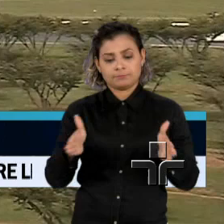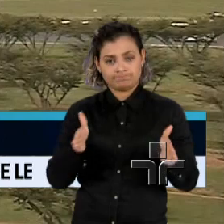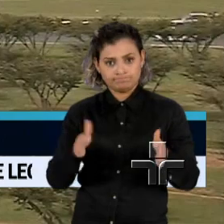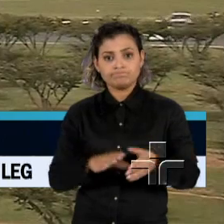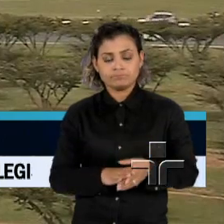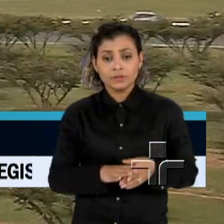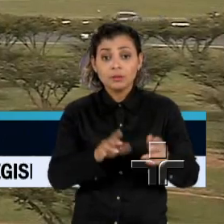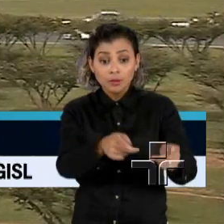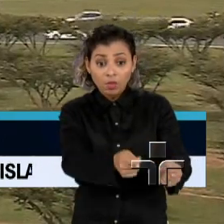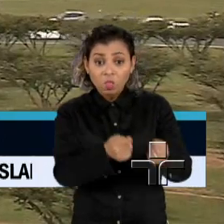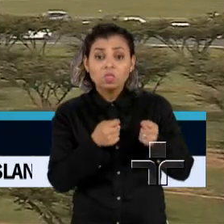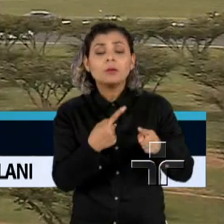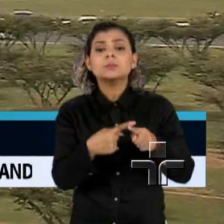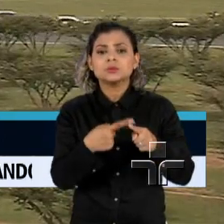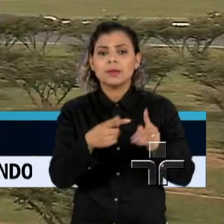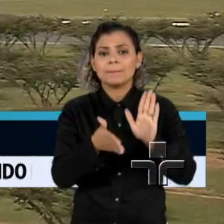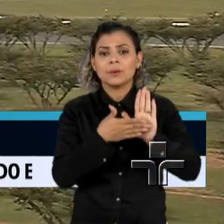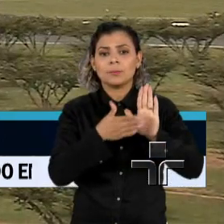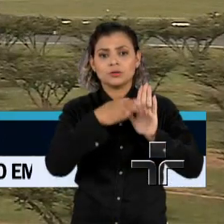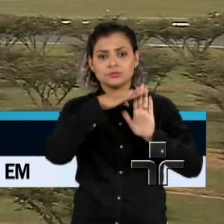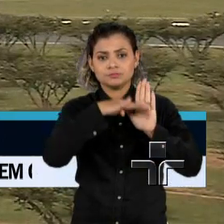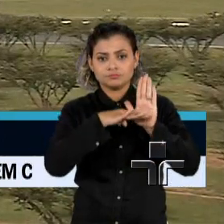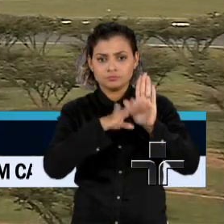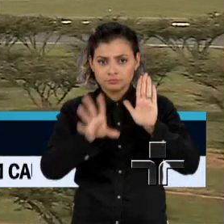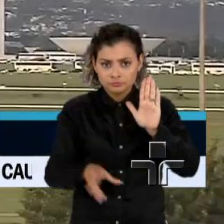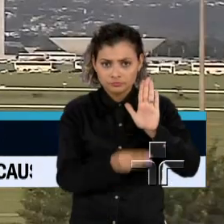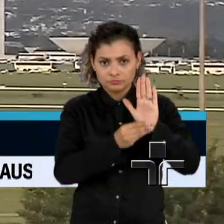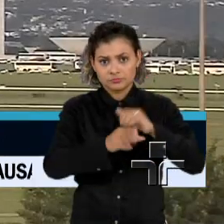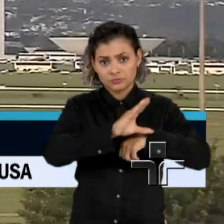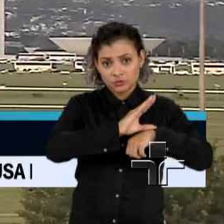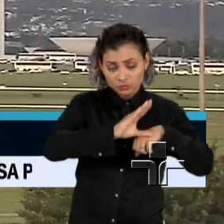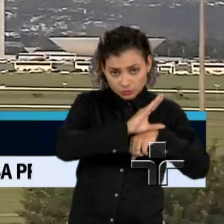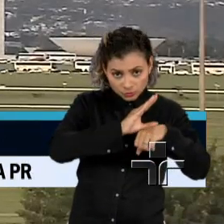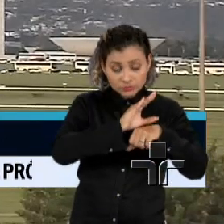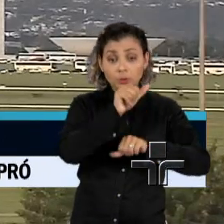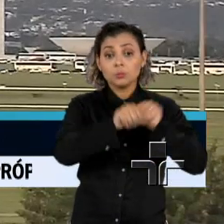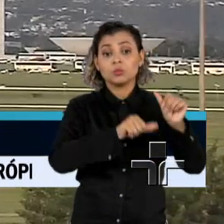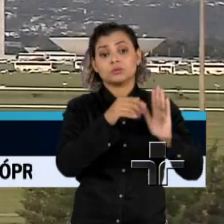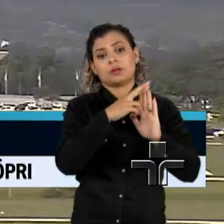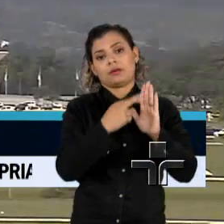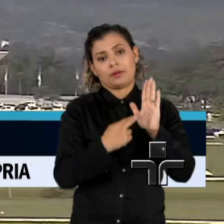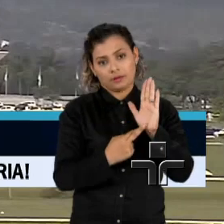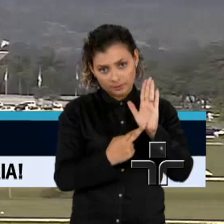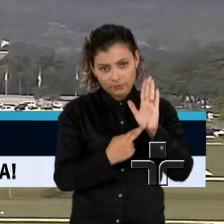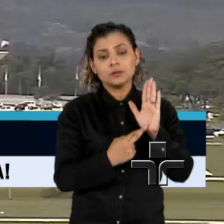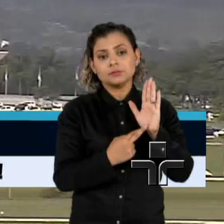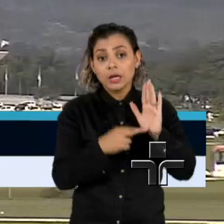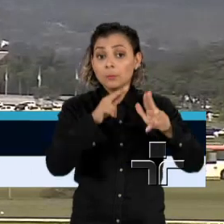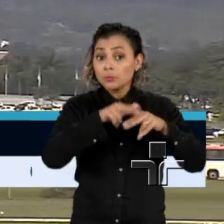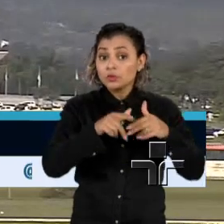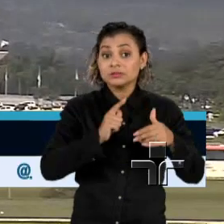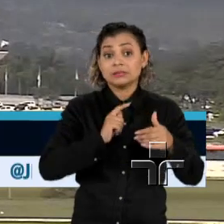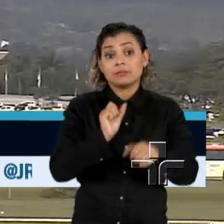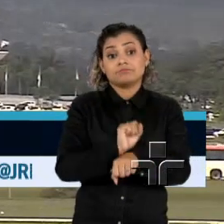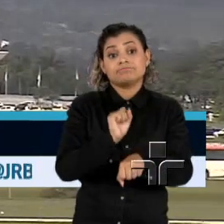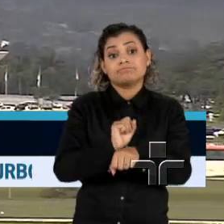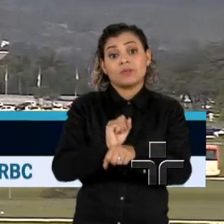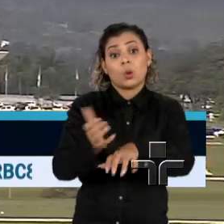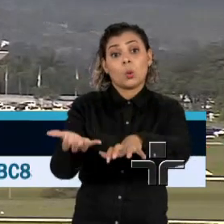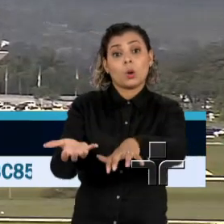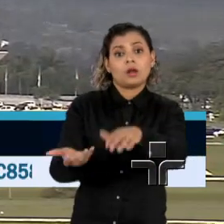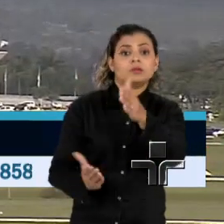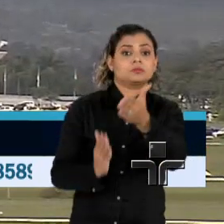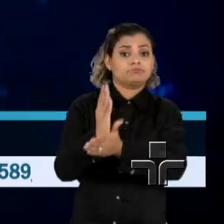medida seria incluída na proposta de emenda constitucional que altera regras fiscais e que está em tramitação no Congresso.